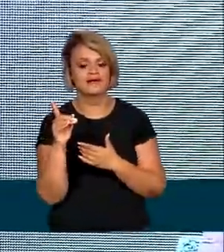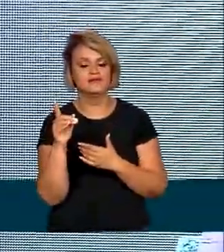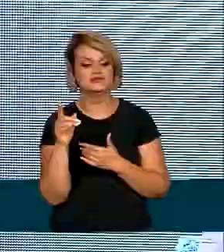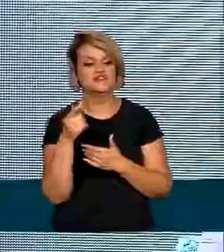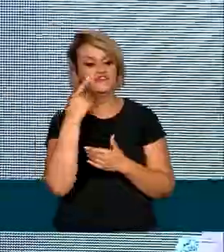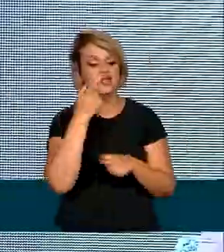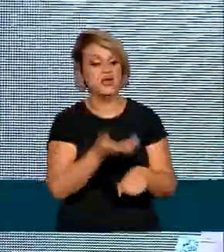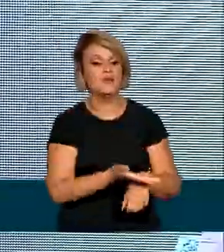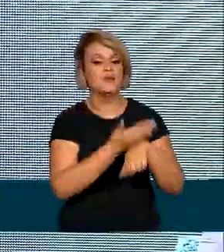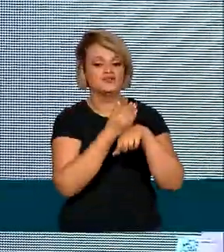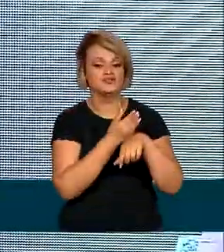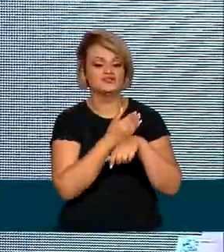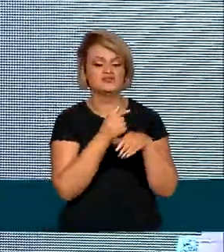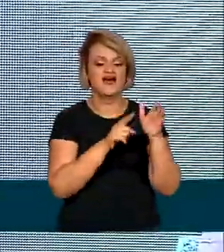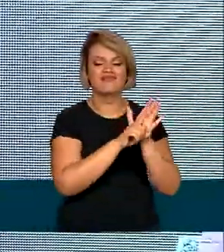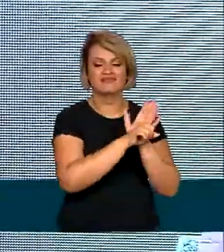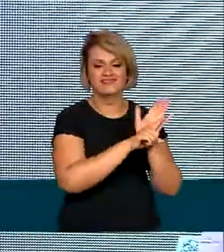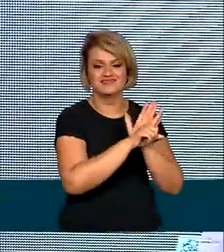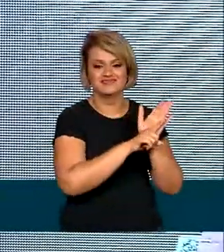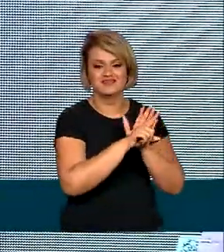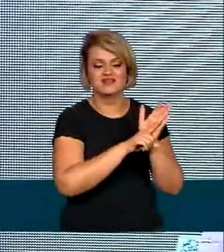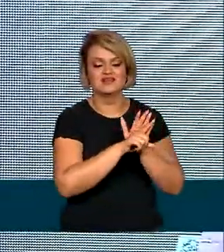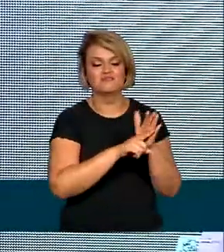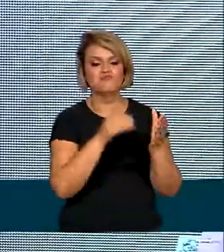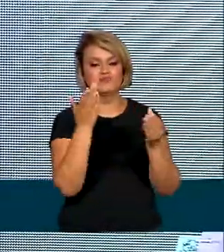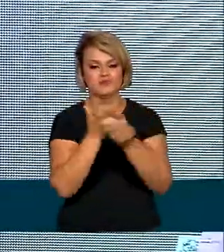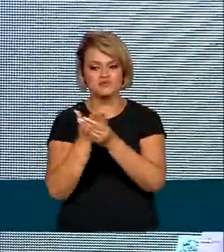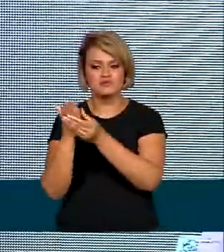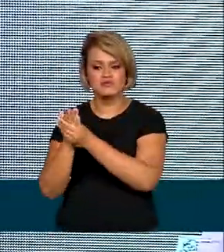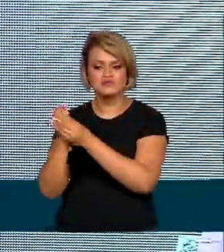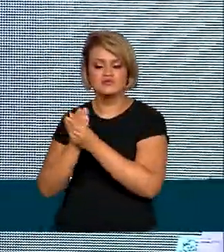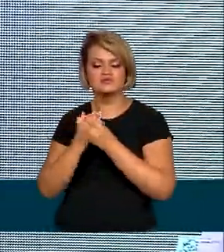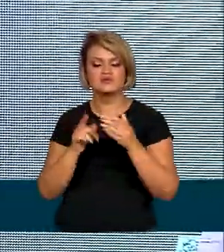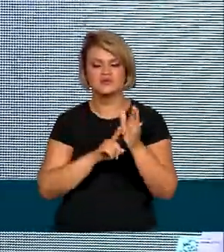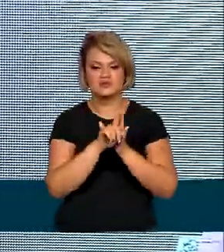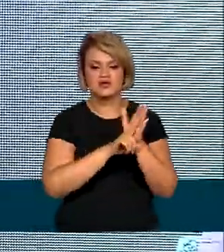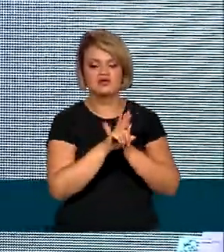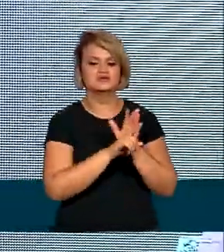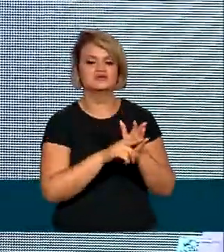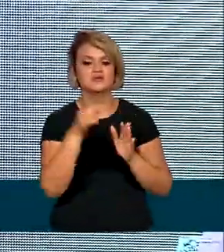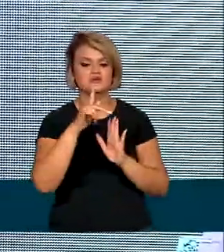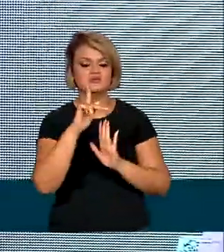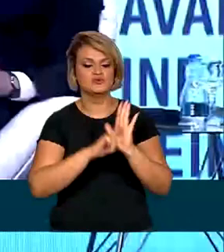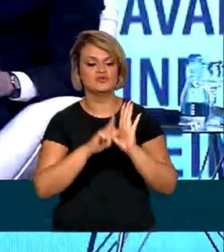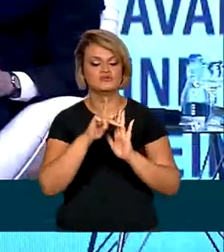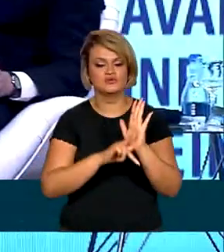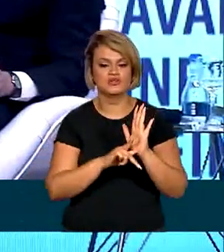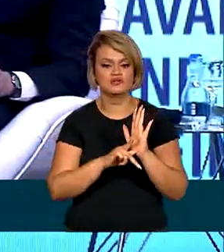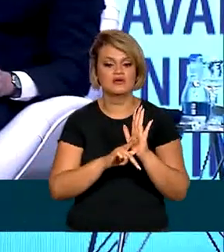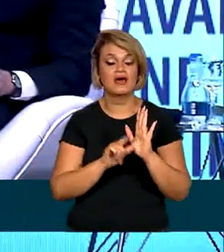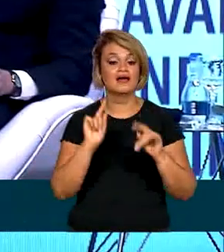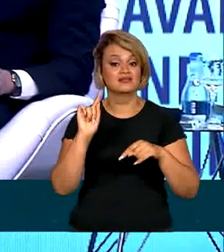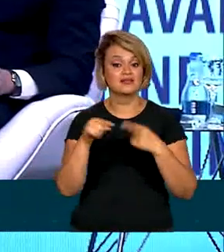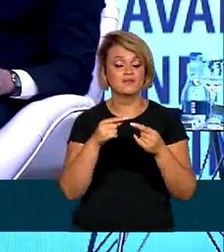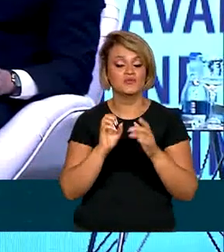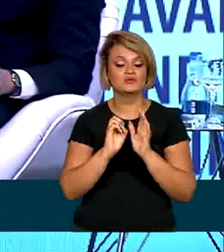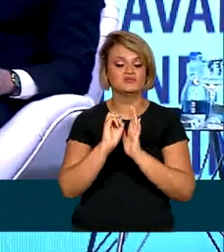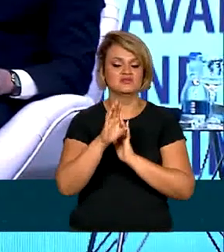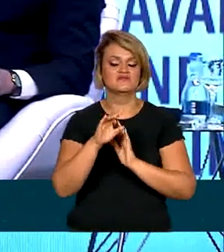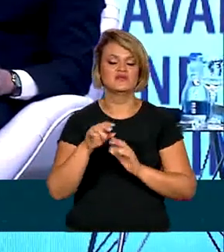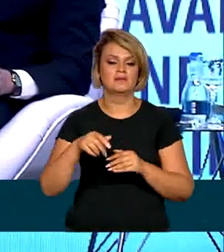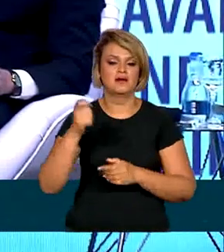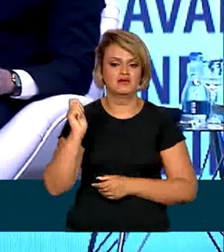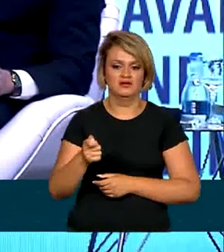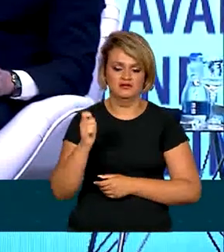antecedência da análise dos processos e dos projetos antes dele irem a leilões